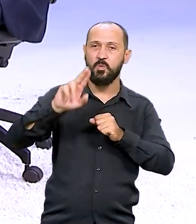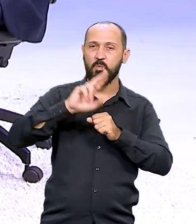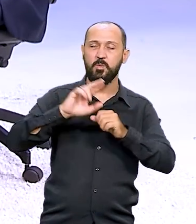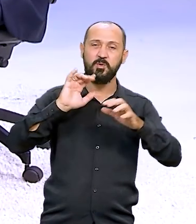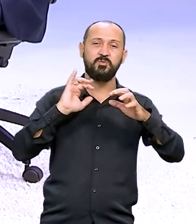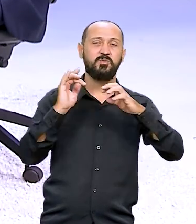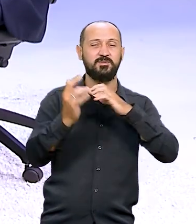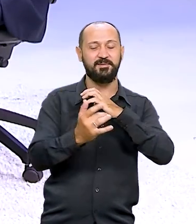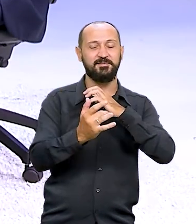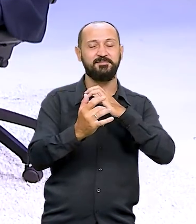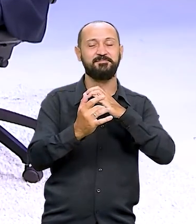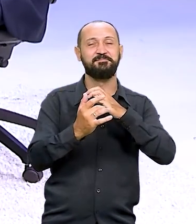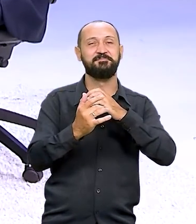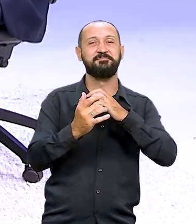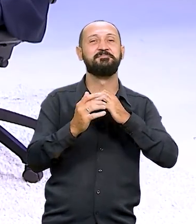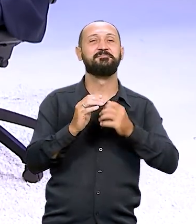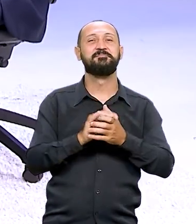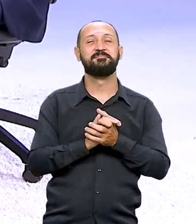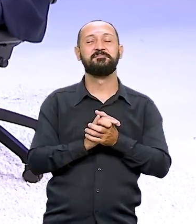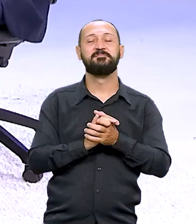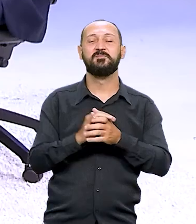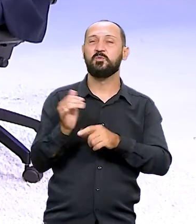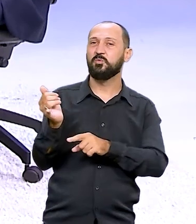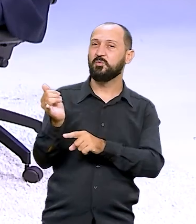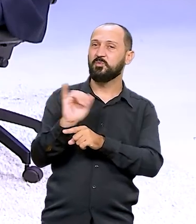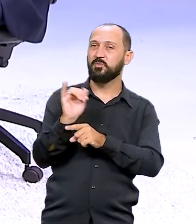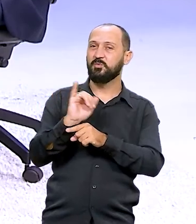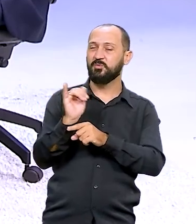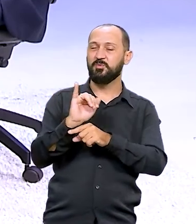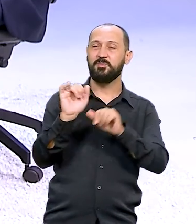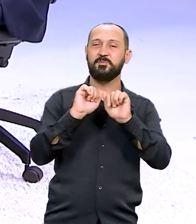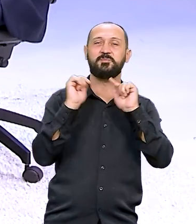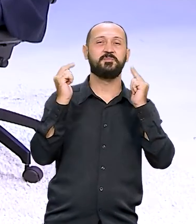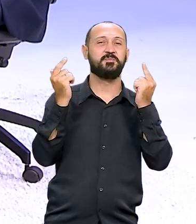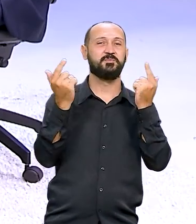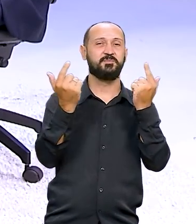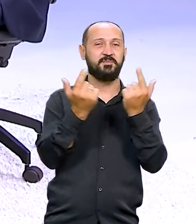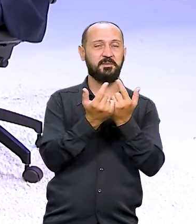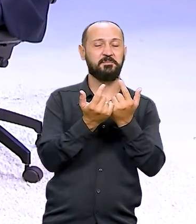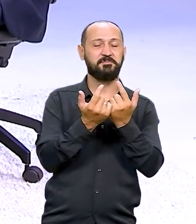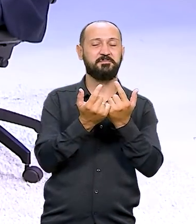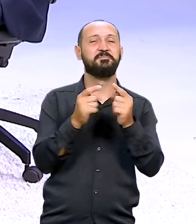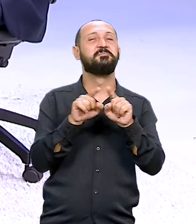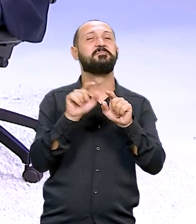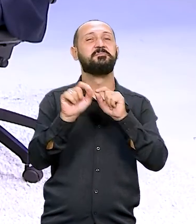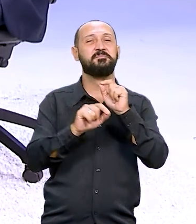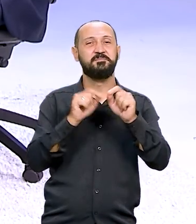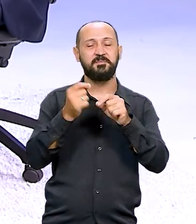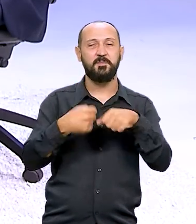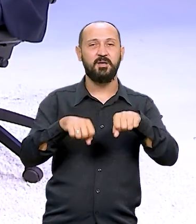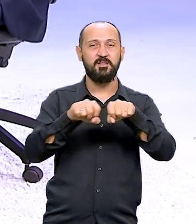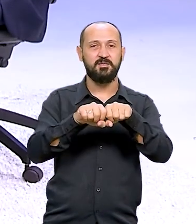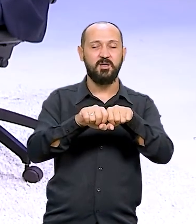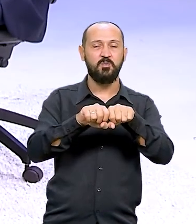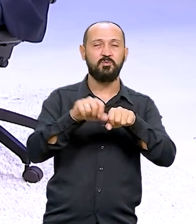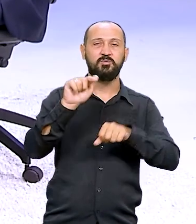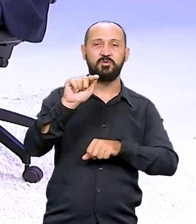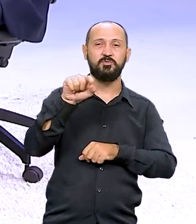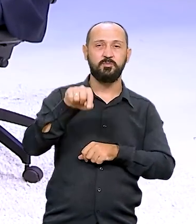por meio das nossas mídias sociais, no YouTube da Assembleia Legislativa e também pelo